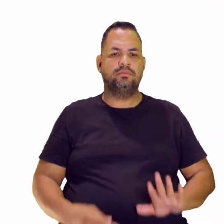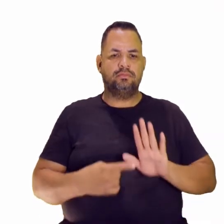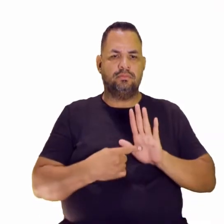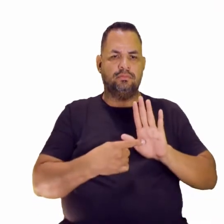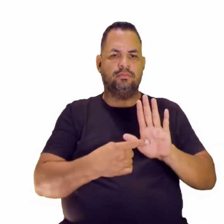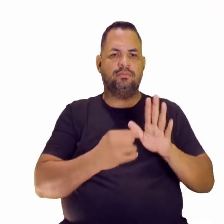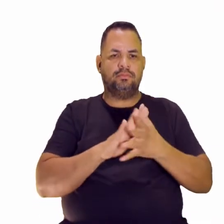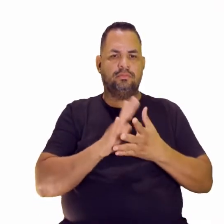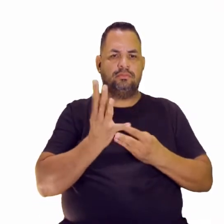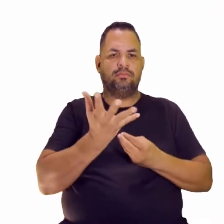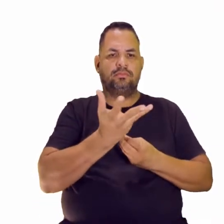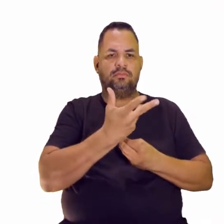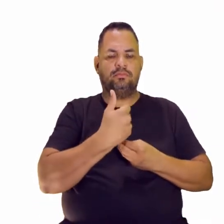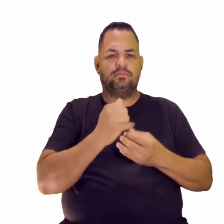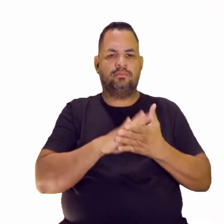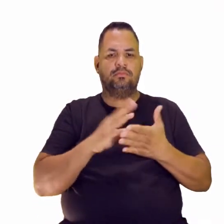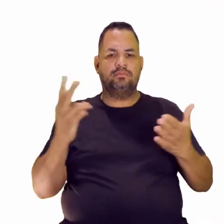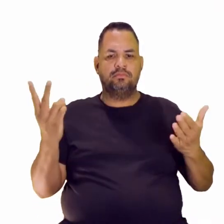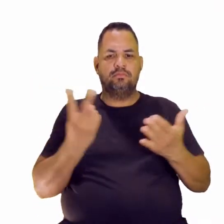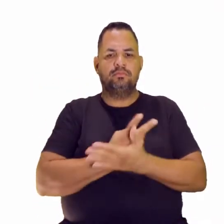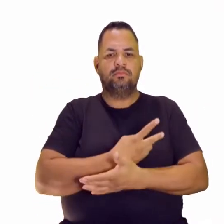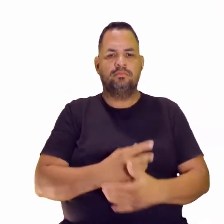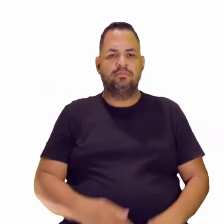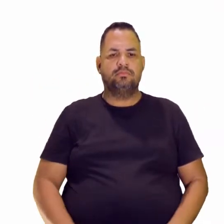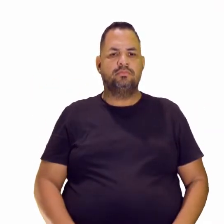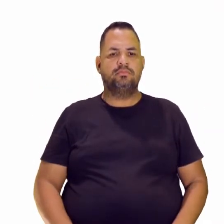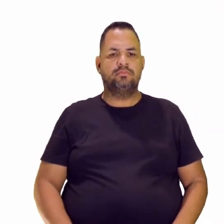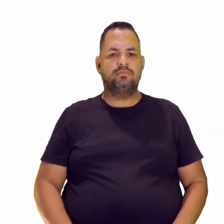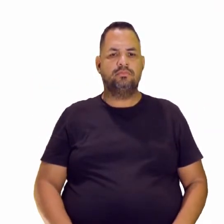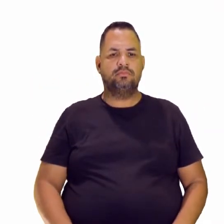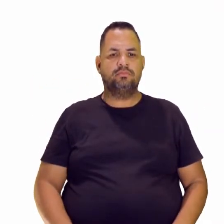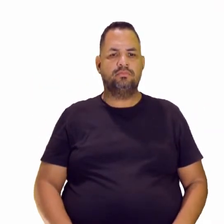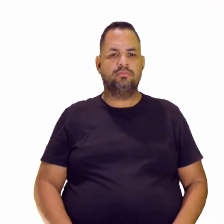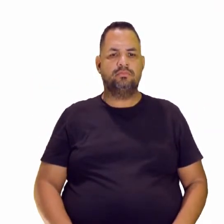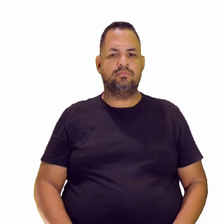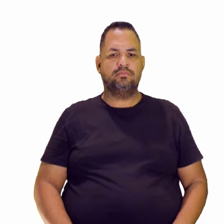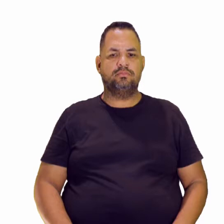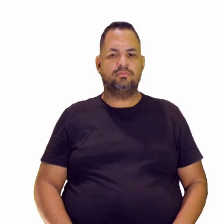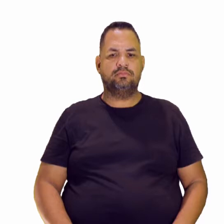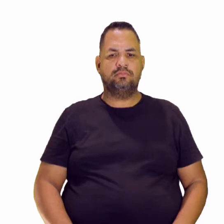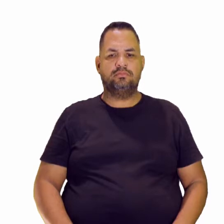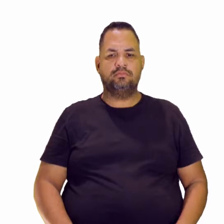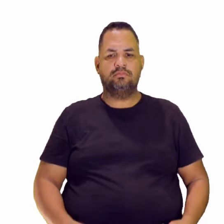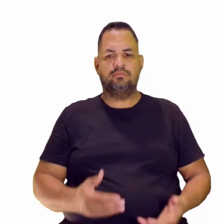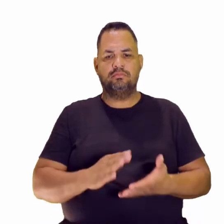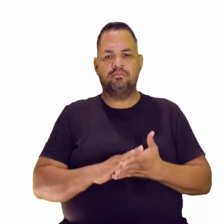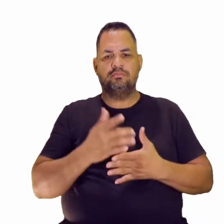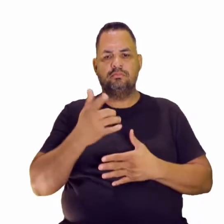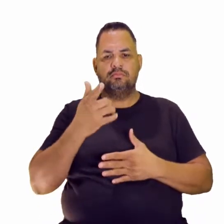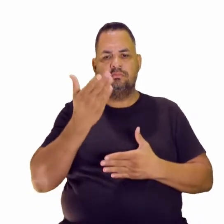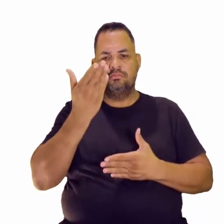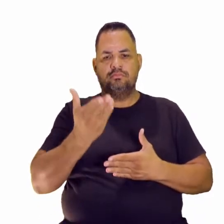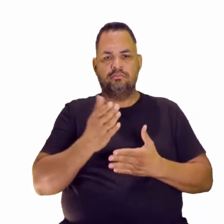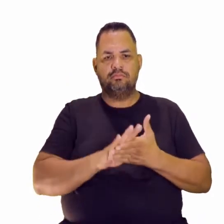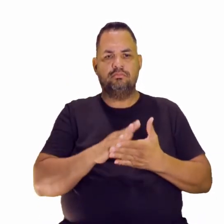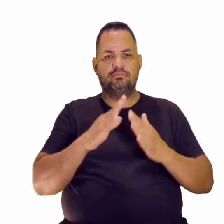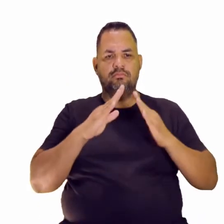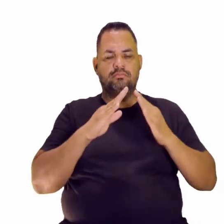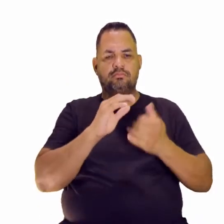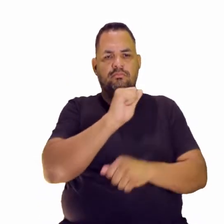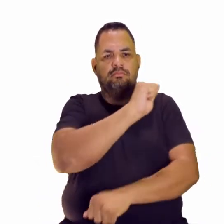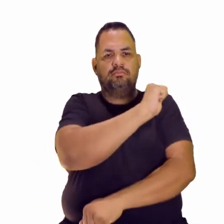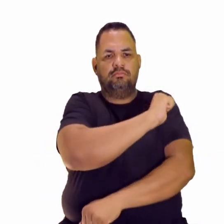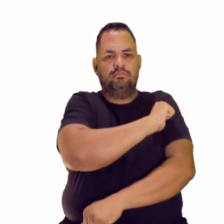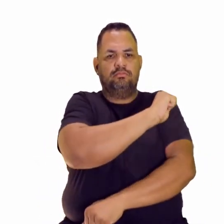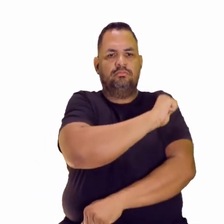demonstração, né, da arte que acontecia, né, como o lenhador, aqui um estudante, né, um aluno